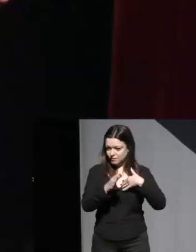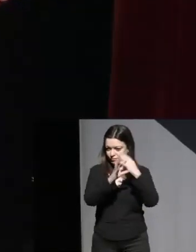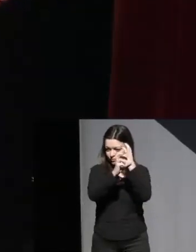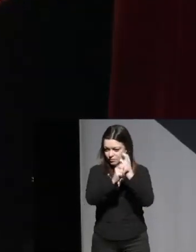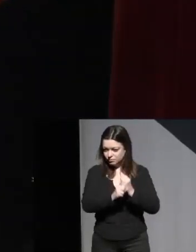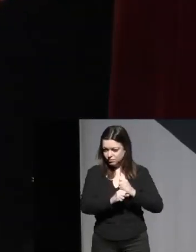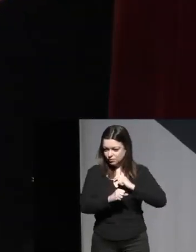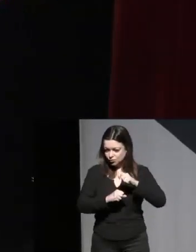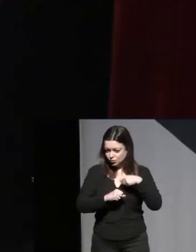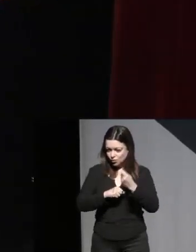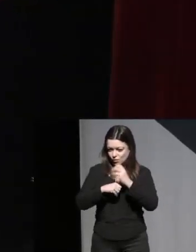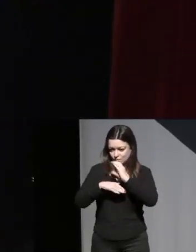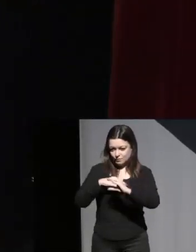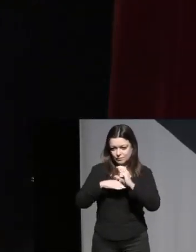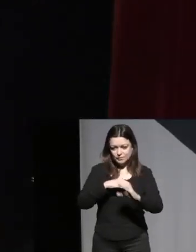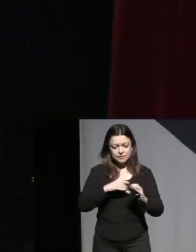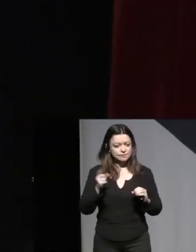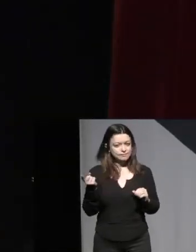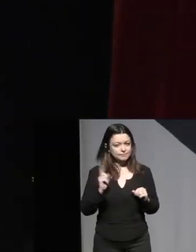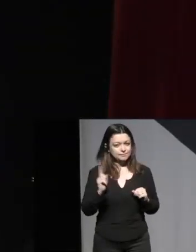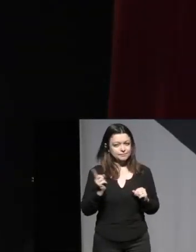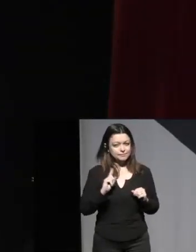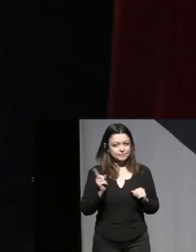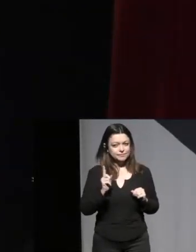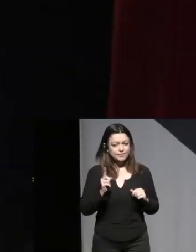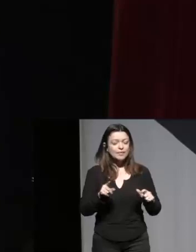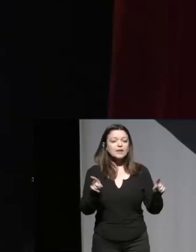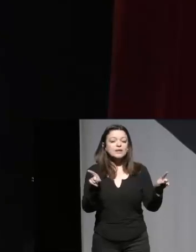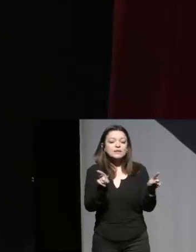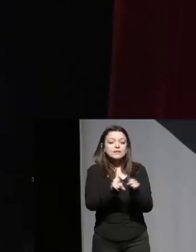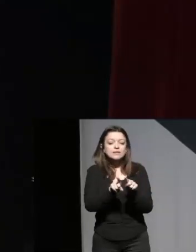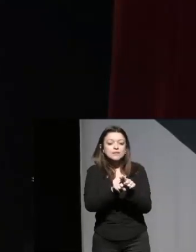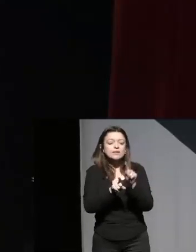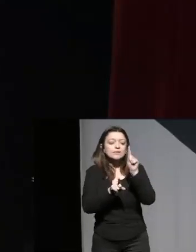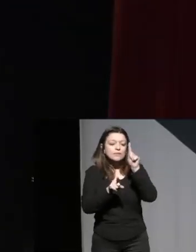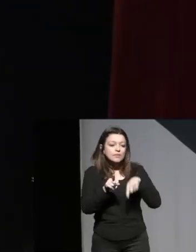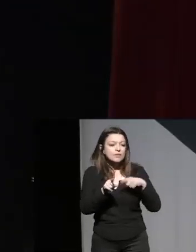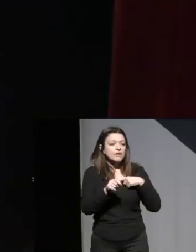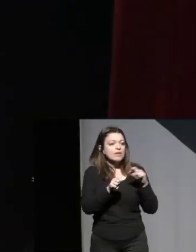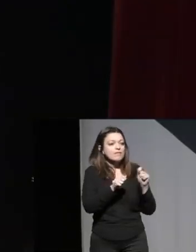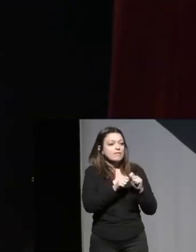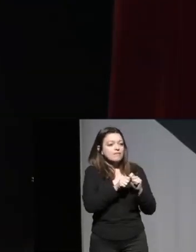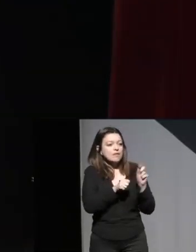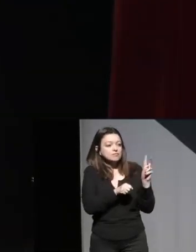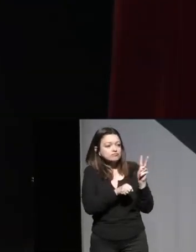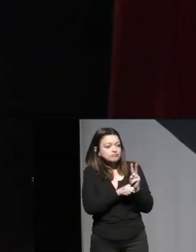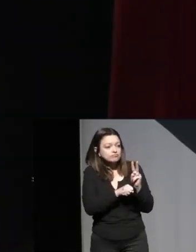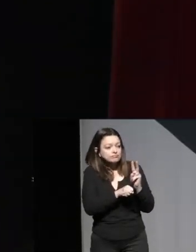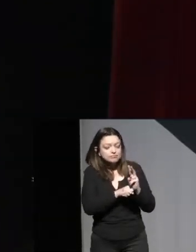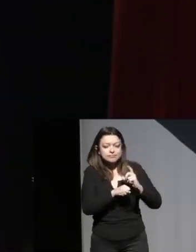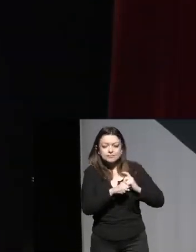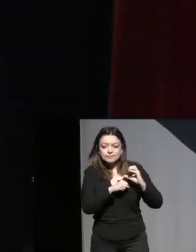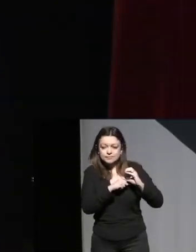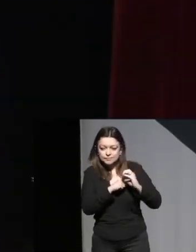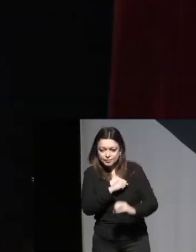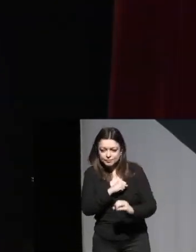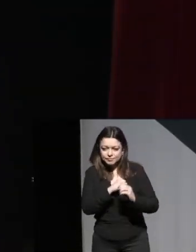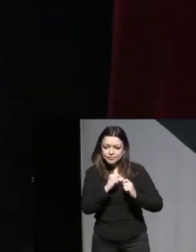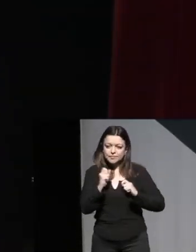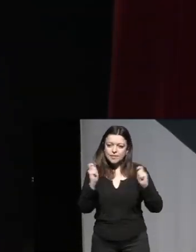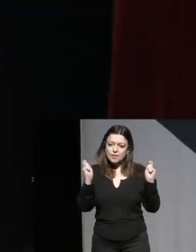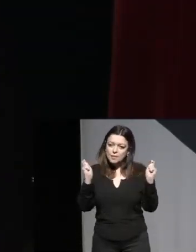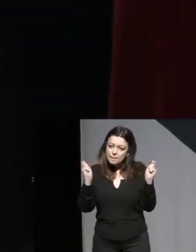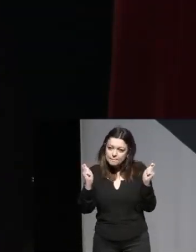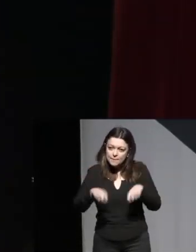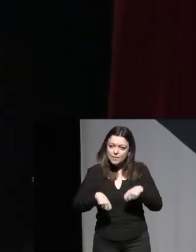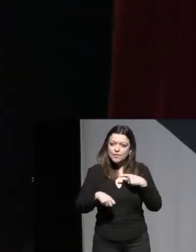subvenção. Mas, sim, se estabelece um crédito que possa ser compensado